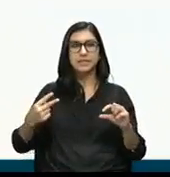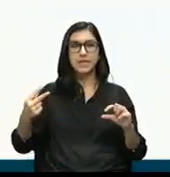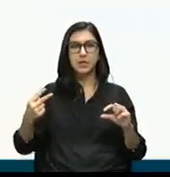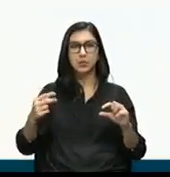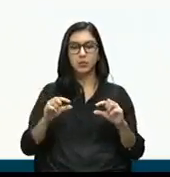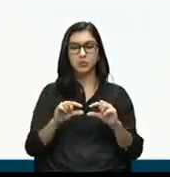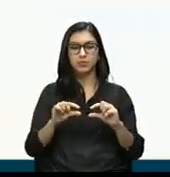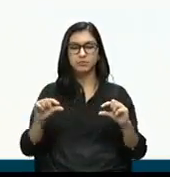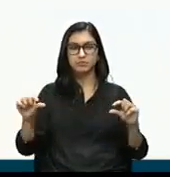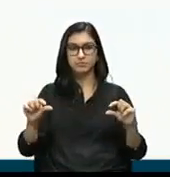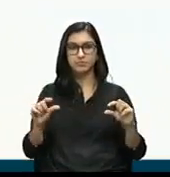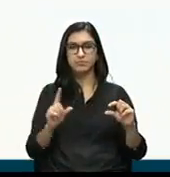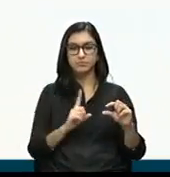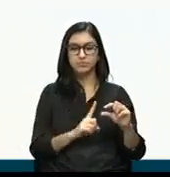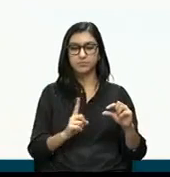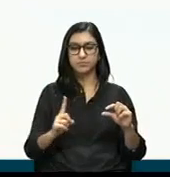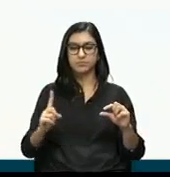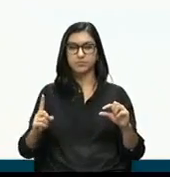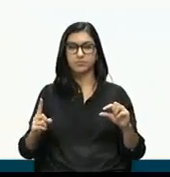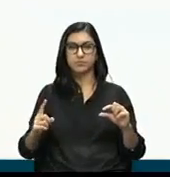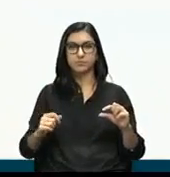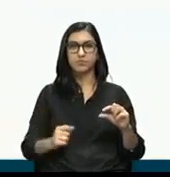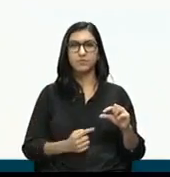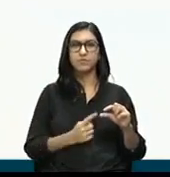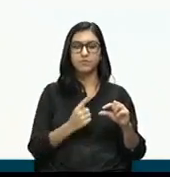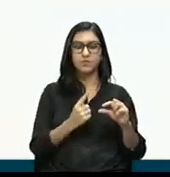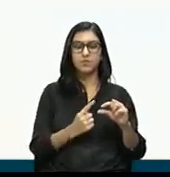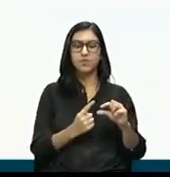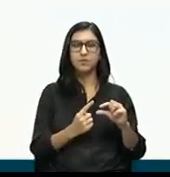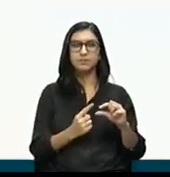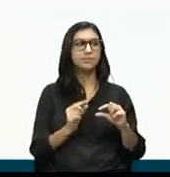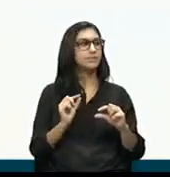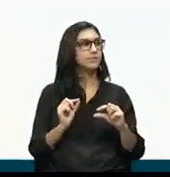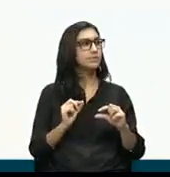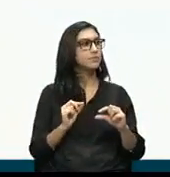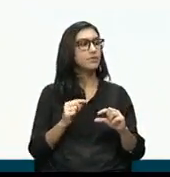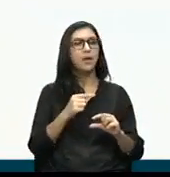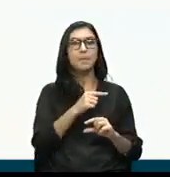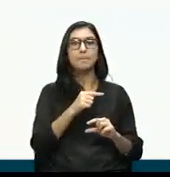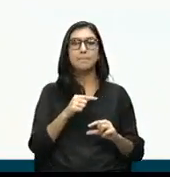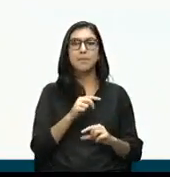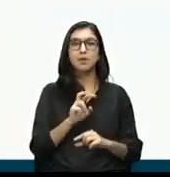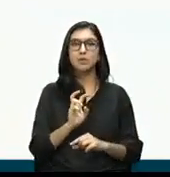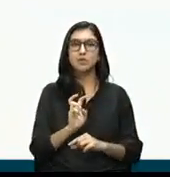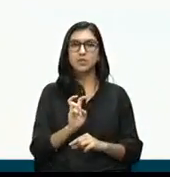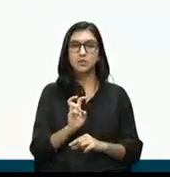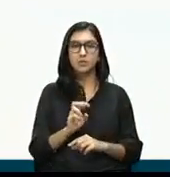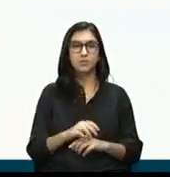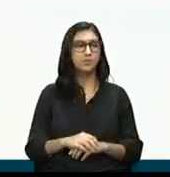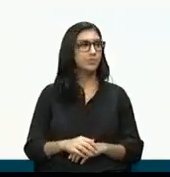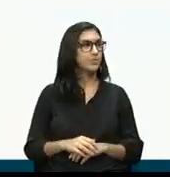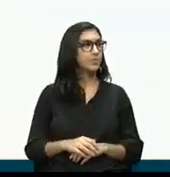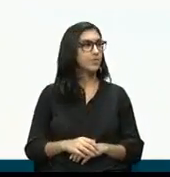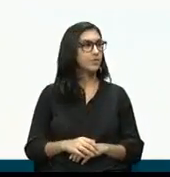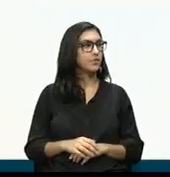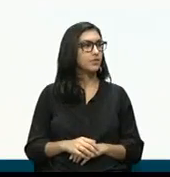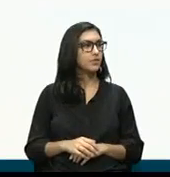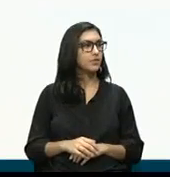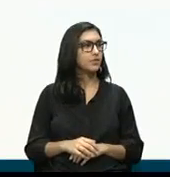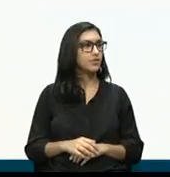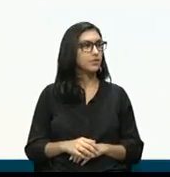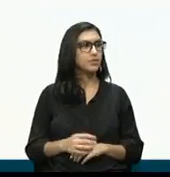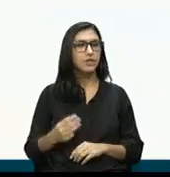segunda linha. Qual que é o primeiro elemento da segunda linha? O menos 5. Então, vai ficar